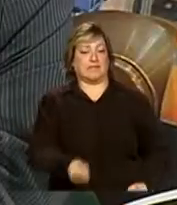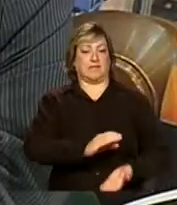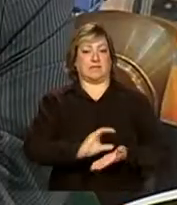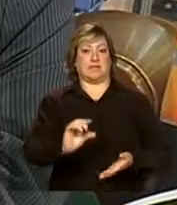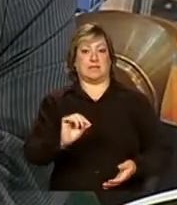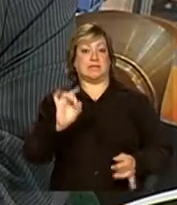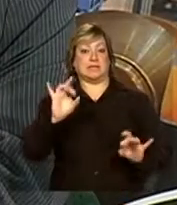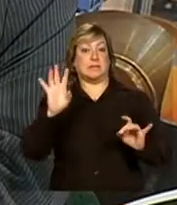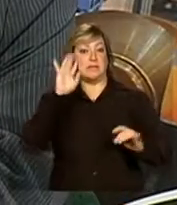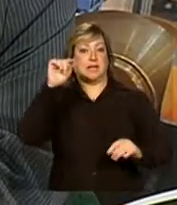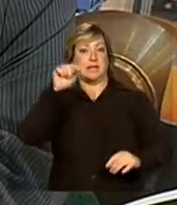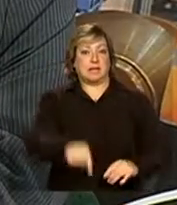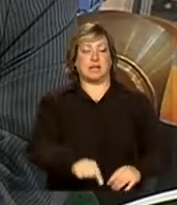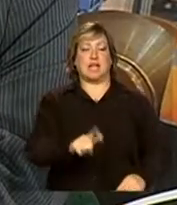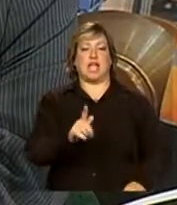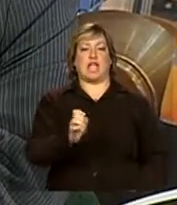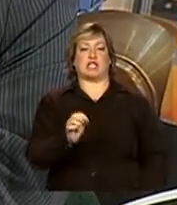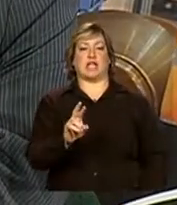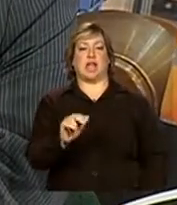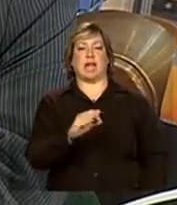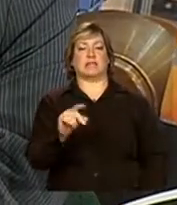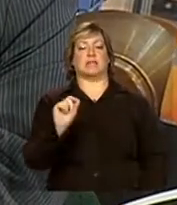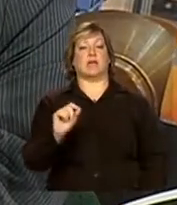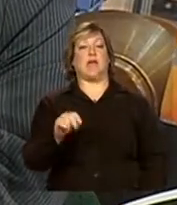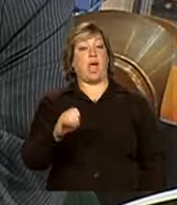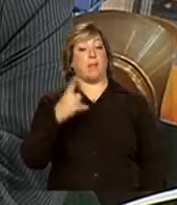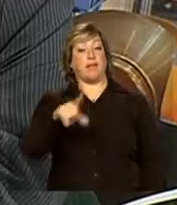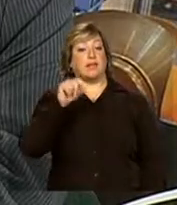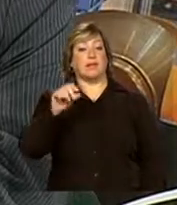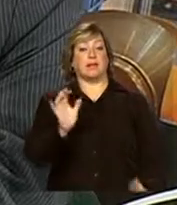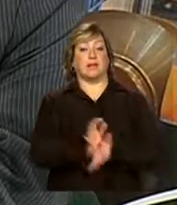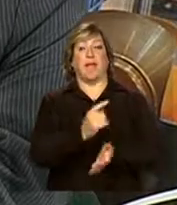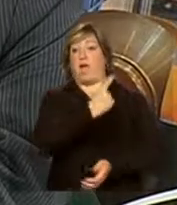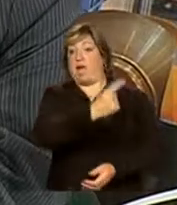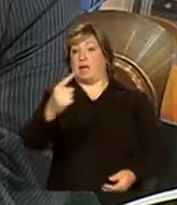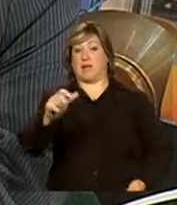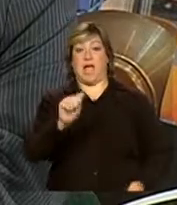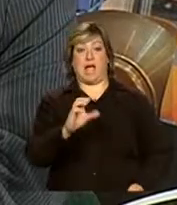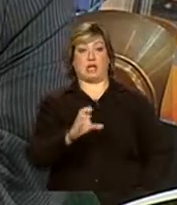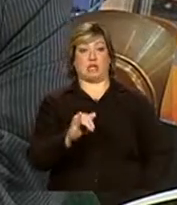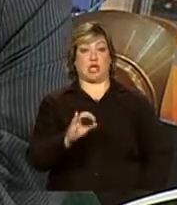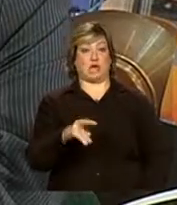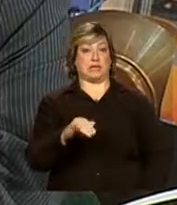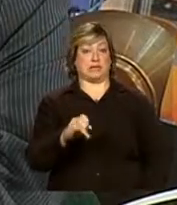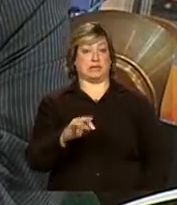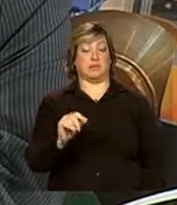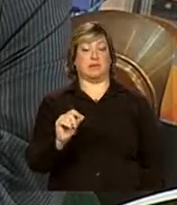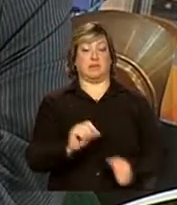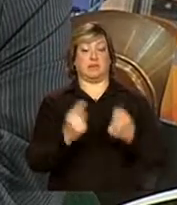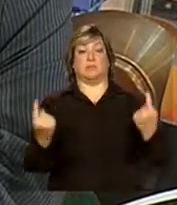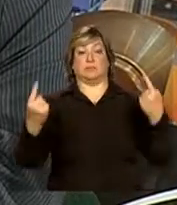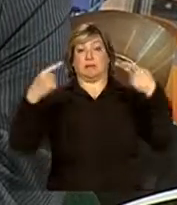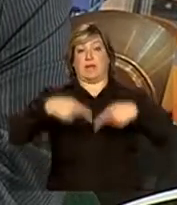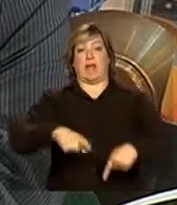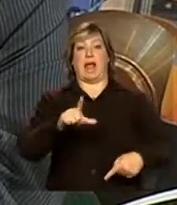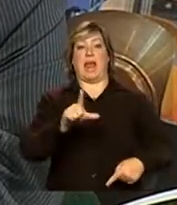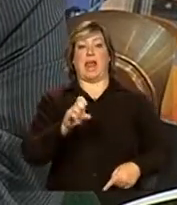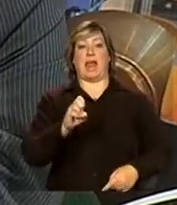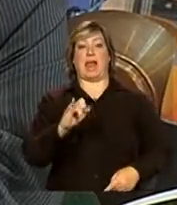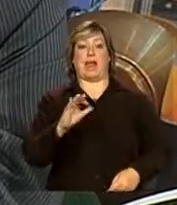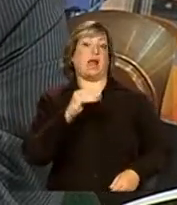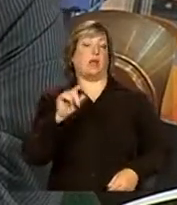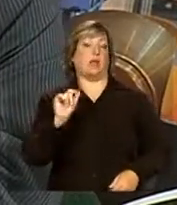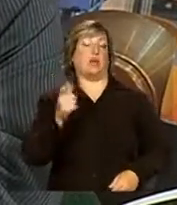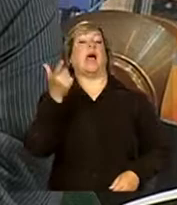exemplo, específico no caso de geração. É uma decisão de cada acionista disputar um leilão e ganhar uma